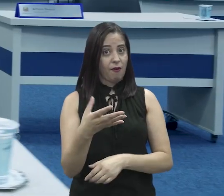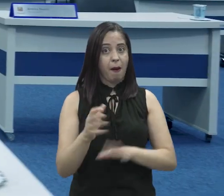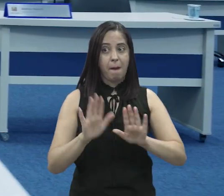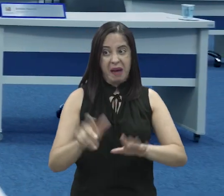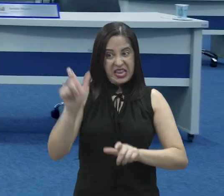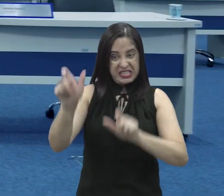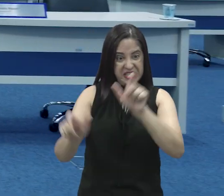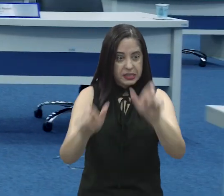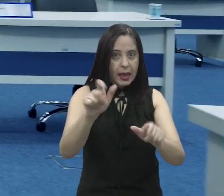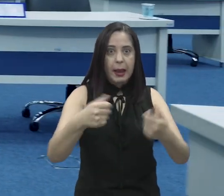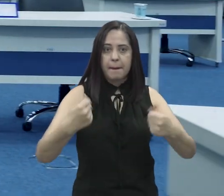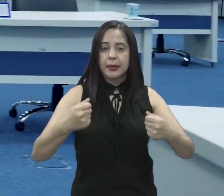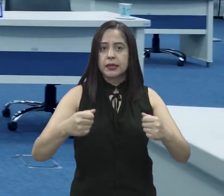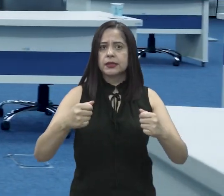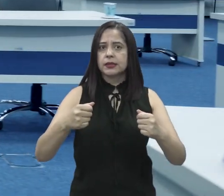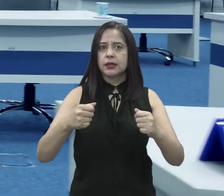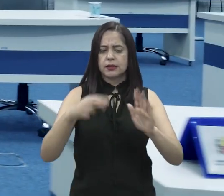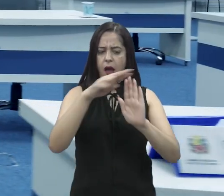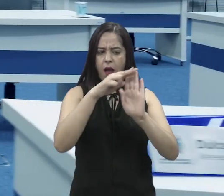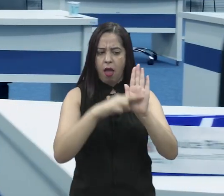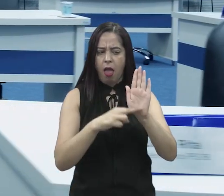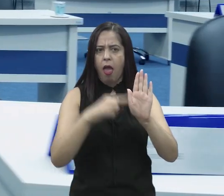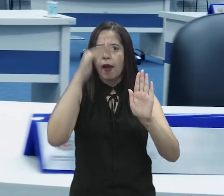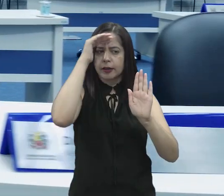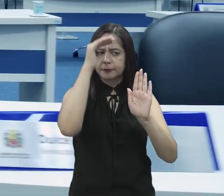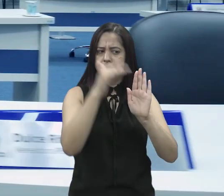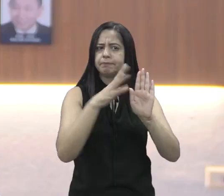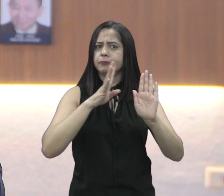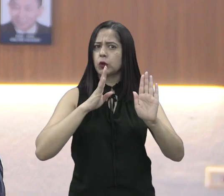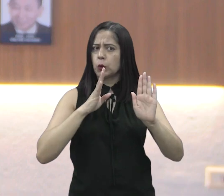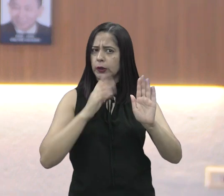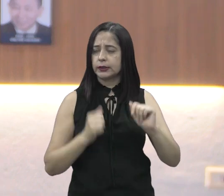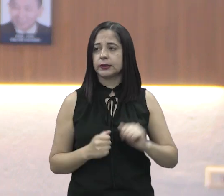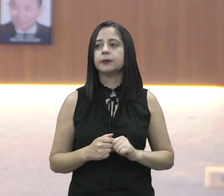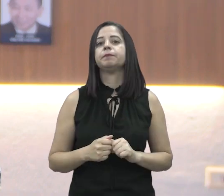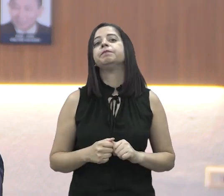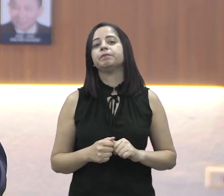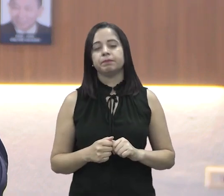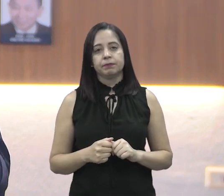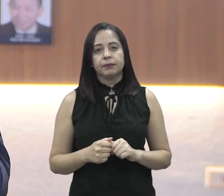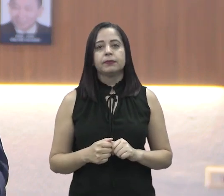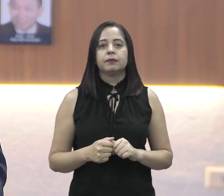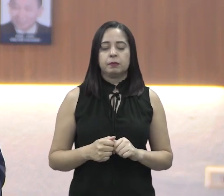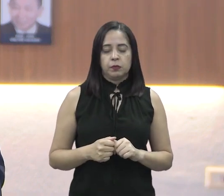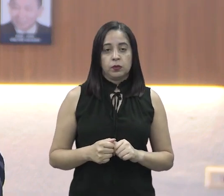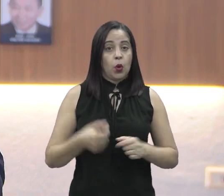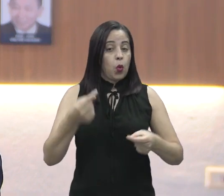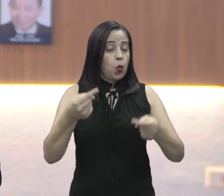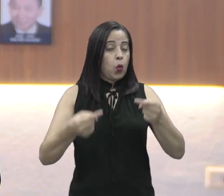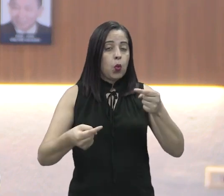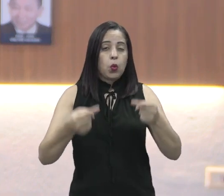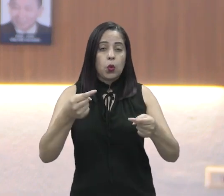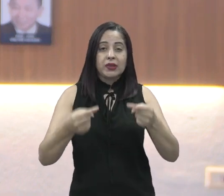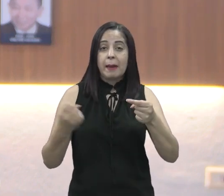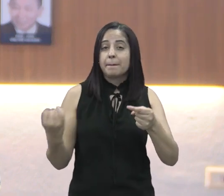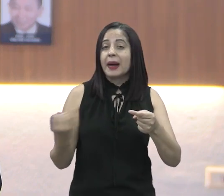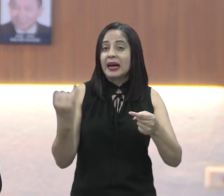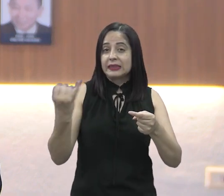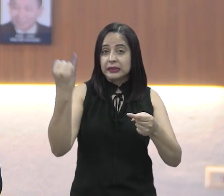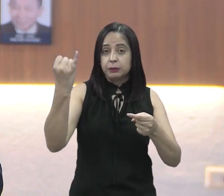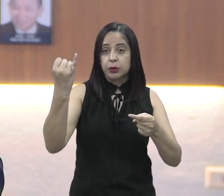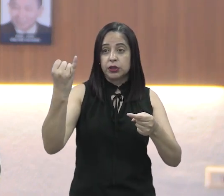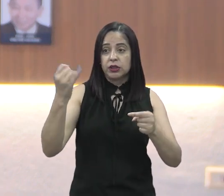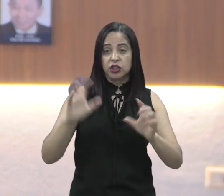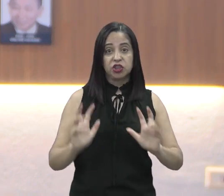mas também devem conhecer as normas do Poder Legislativo. Alguns dos debates mais importantes para o futuro de São José